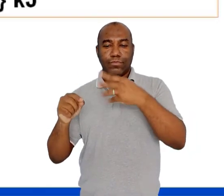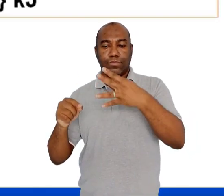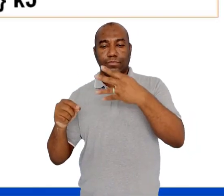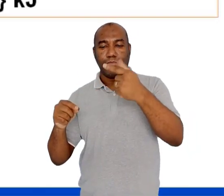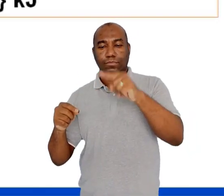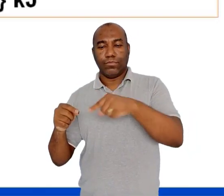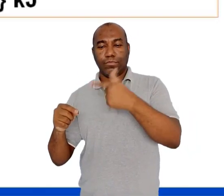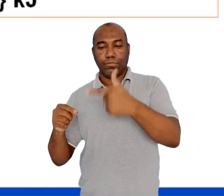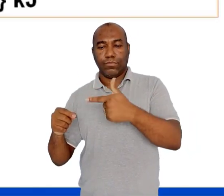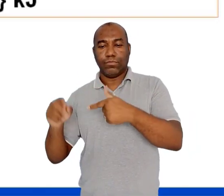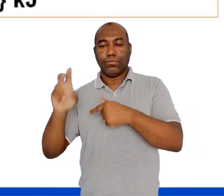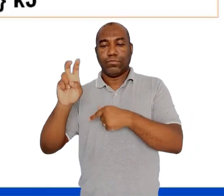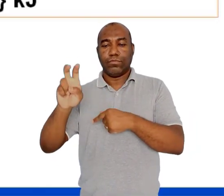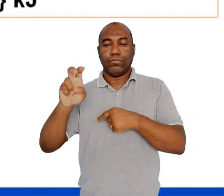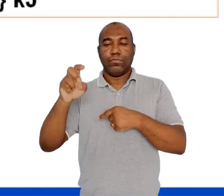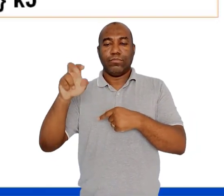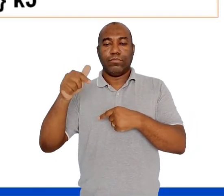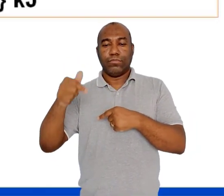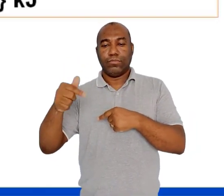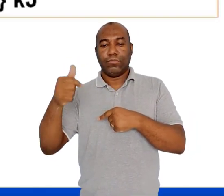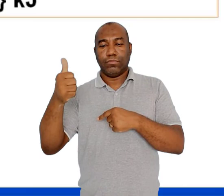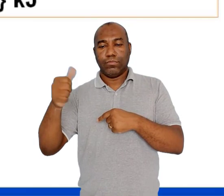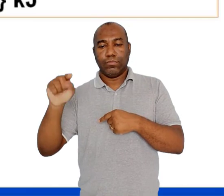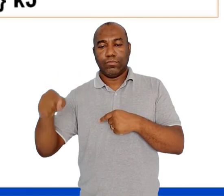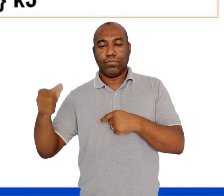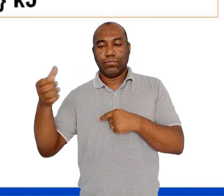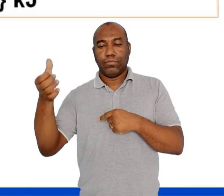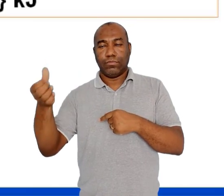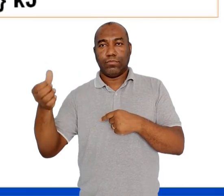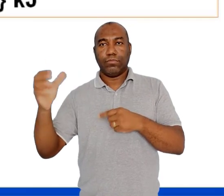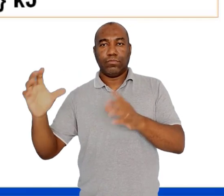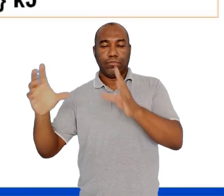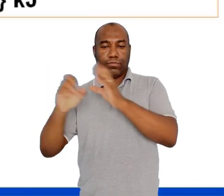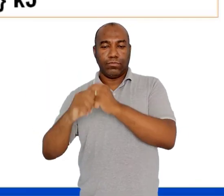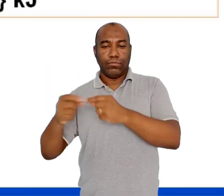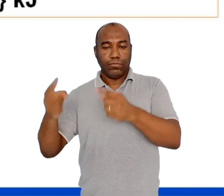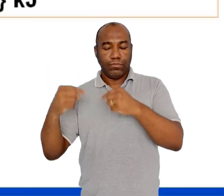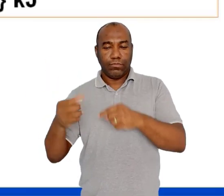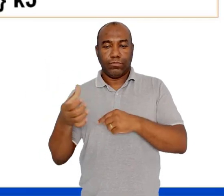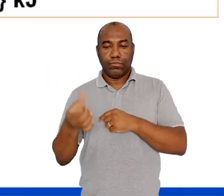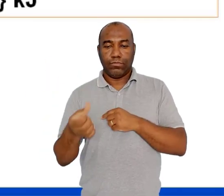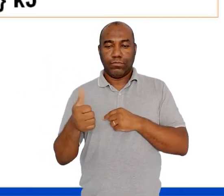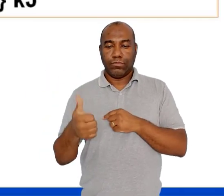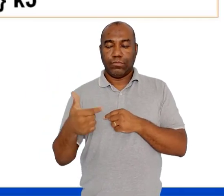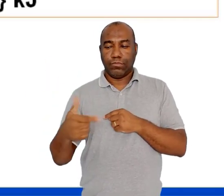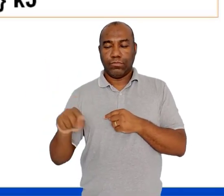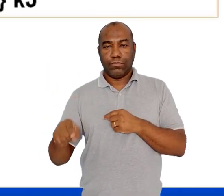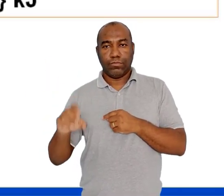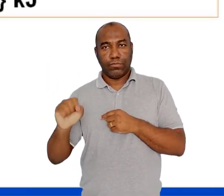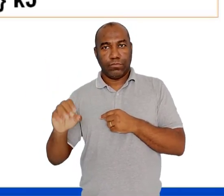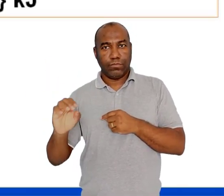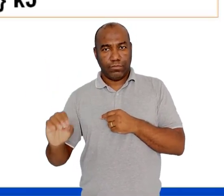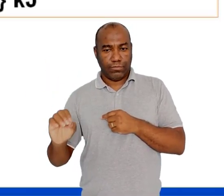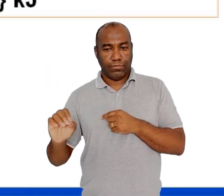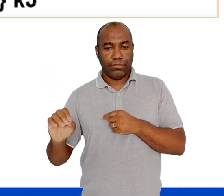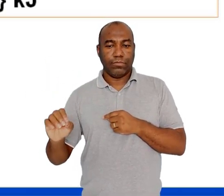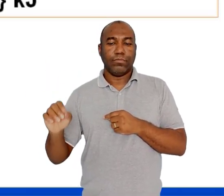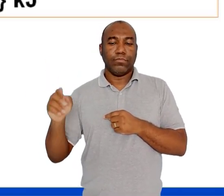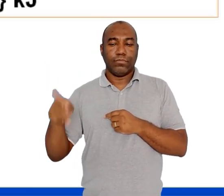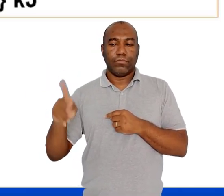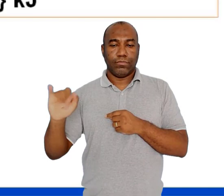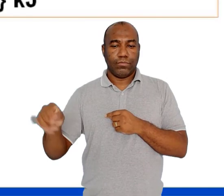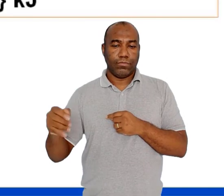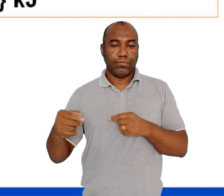isolei produtos e reagentes para a gente ver quem que é produto e quem é reagente. Então, ali no caso, menos com menos vai dar mais. E eu